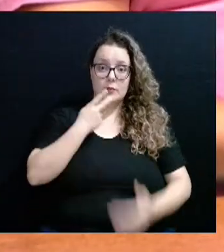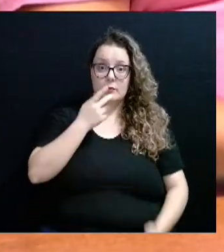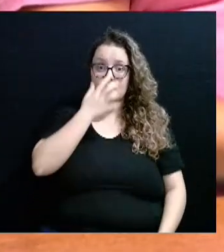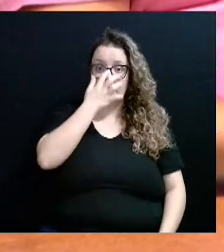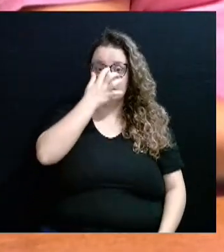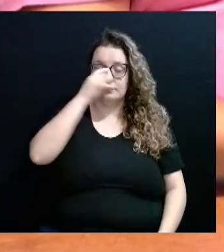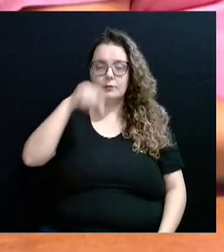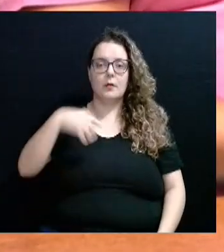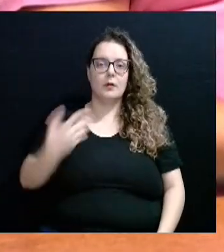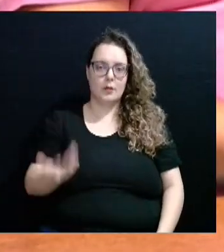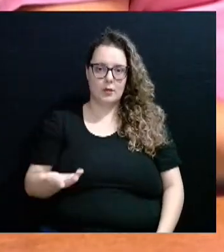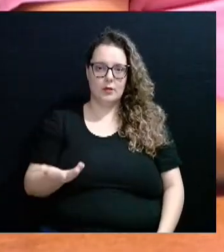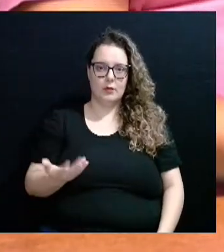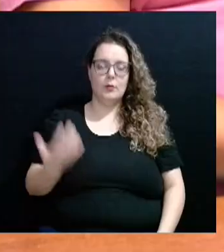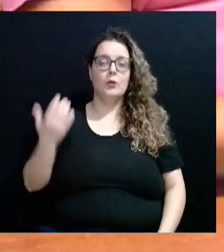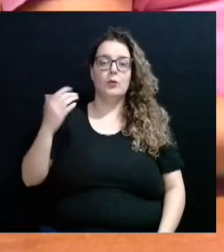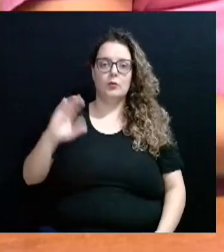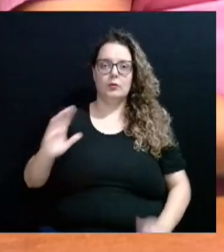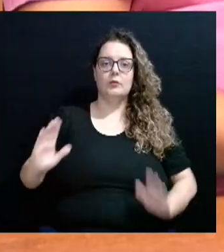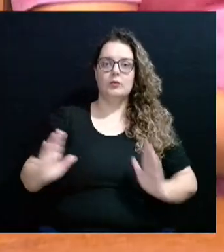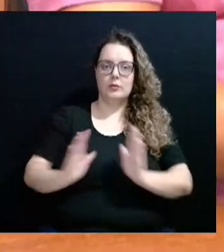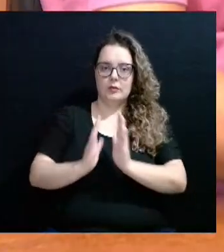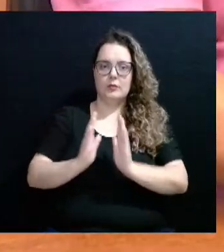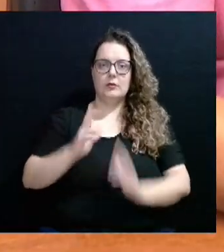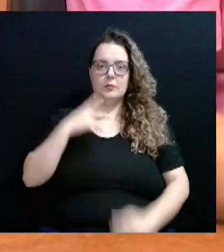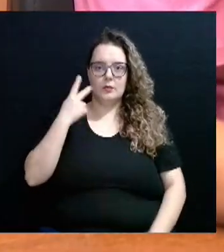o lançamento da Frente Parlamentar do Hip Hop.